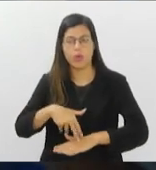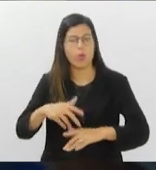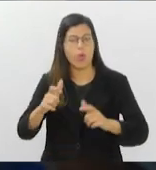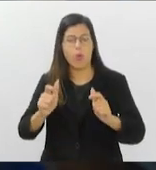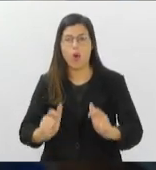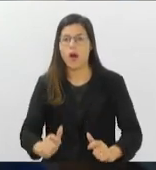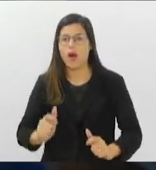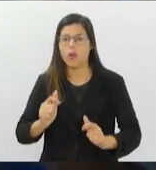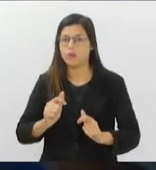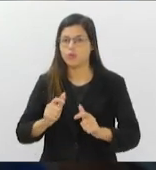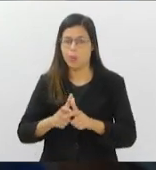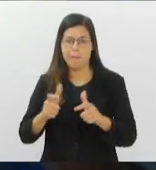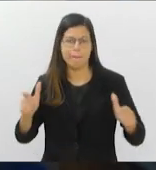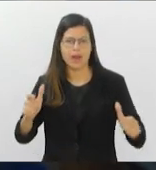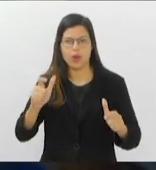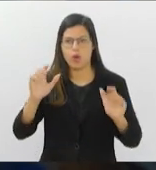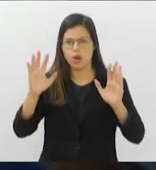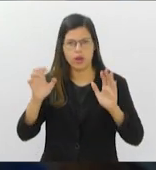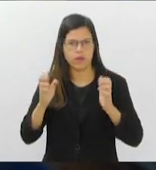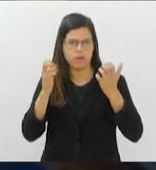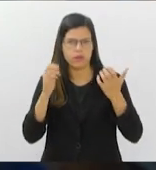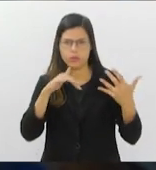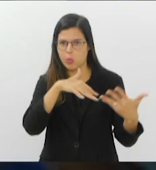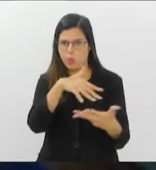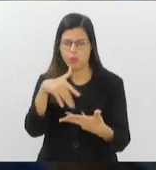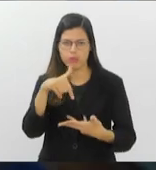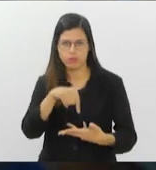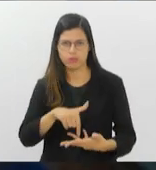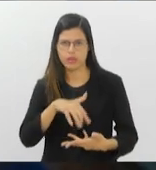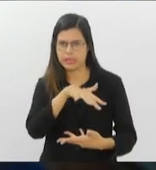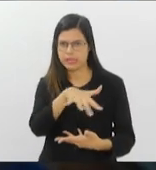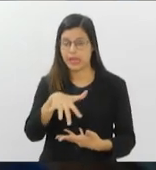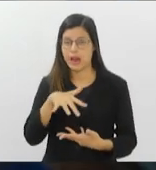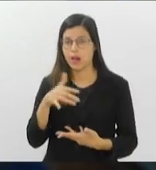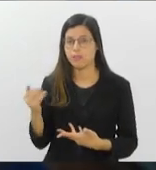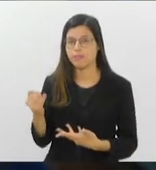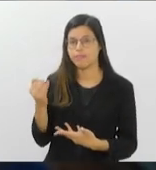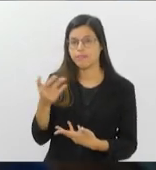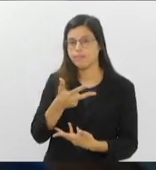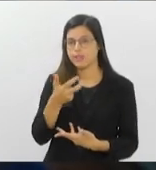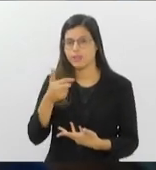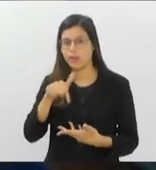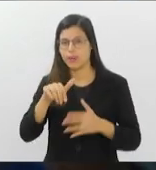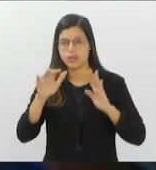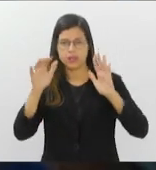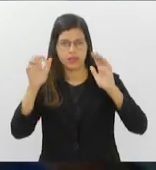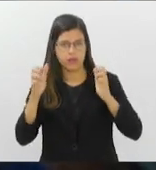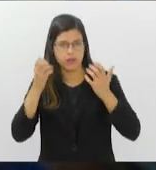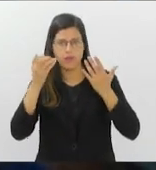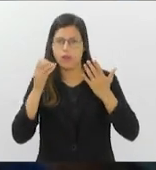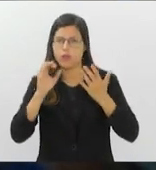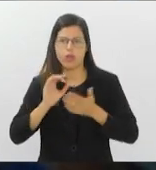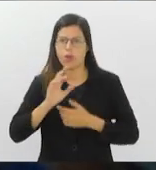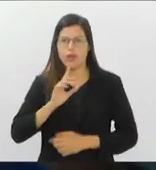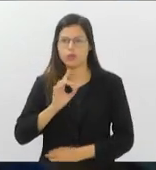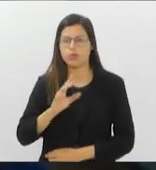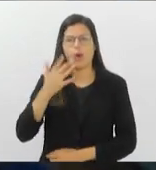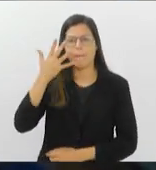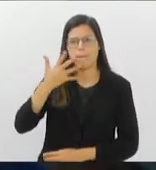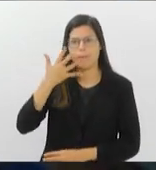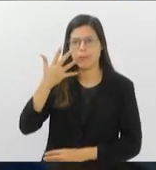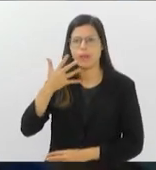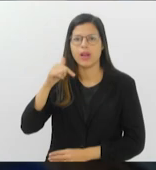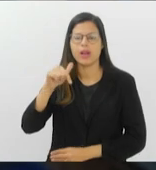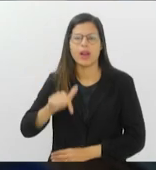do mundo dessa área. Então é super importante entender que esse evento ele é mais do que um evento de palestra, conteúdo, feira, que sem